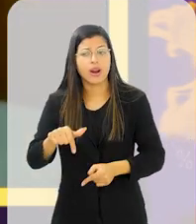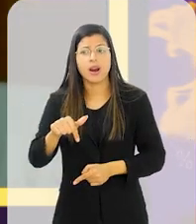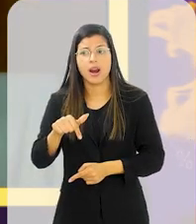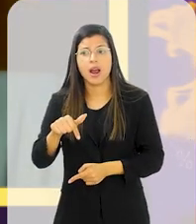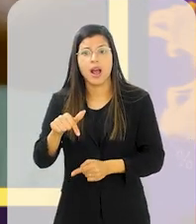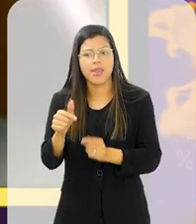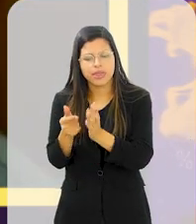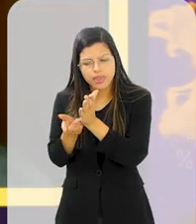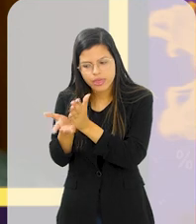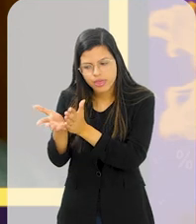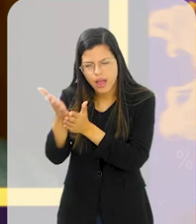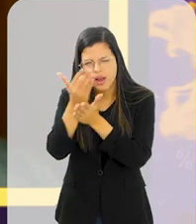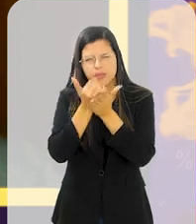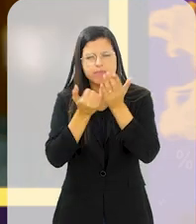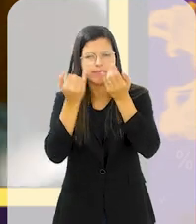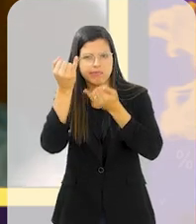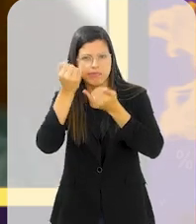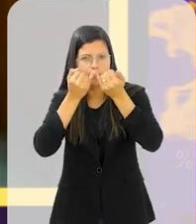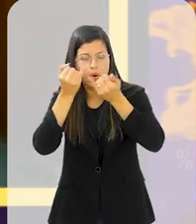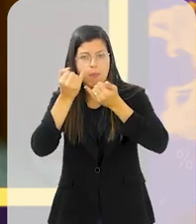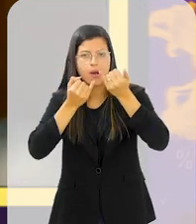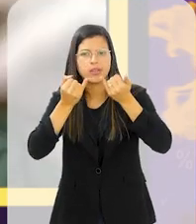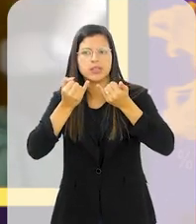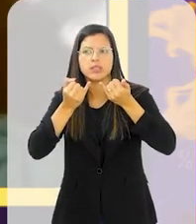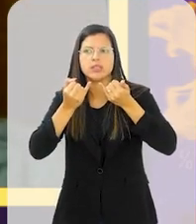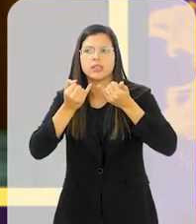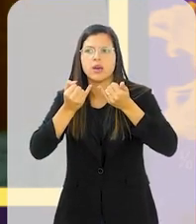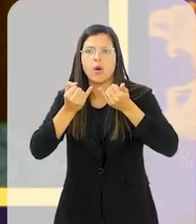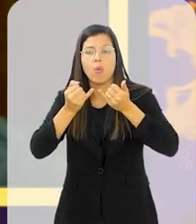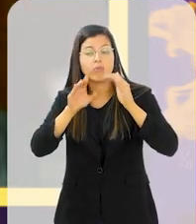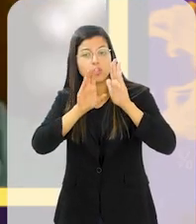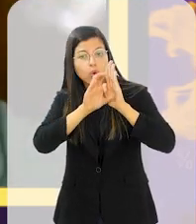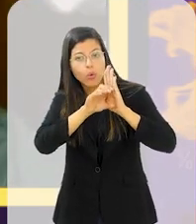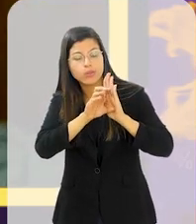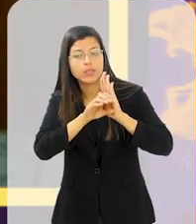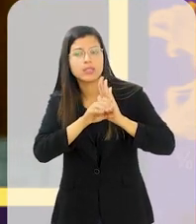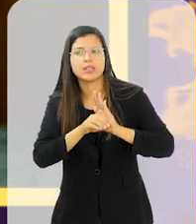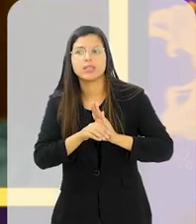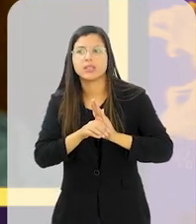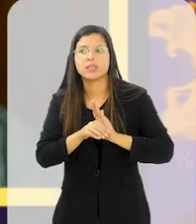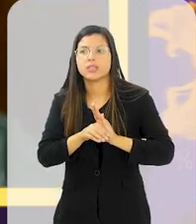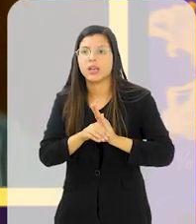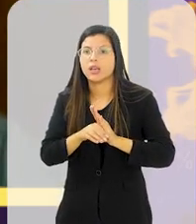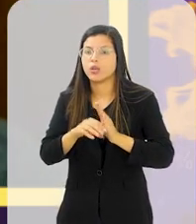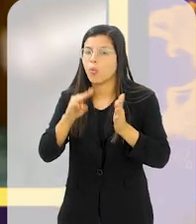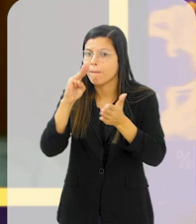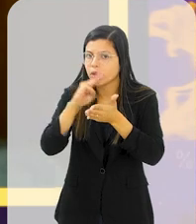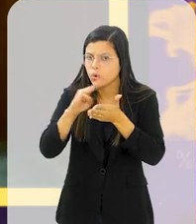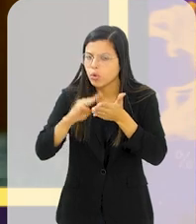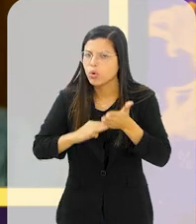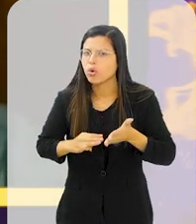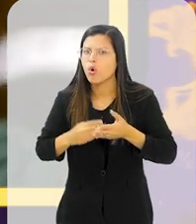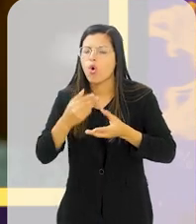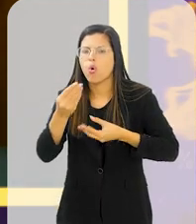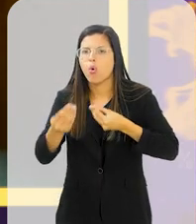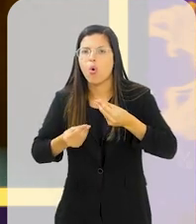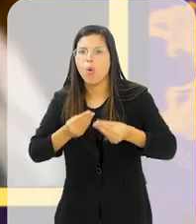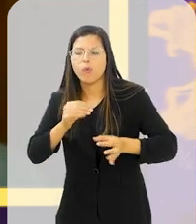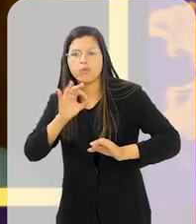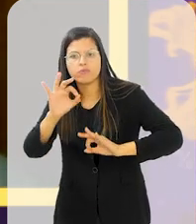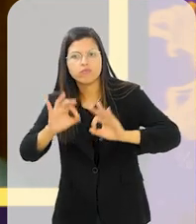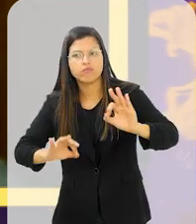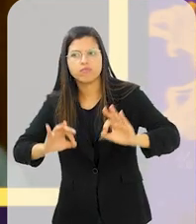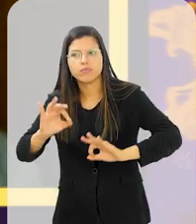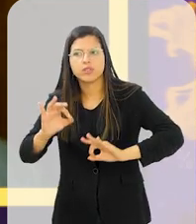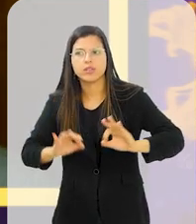dados minuciosos de conceitos fisiológicos, conceitos físicos, conceitos metodológicos de condução de elenco,